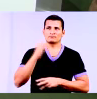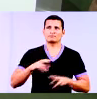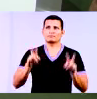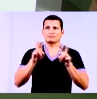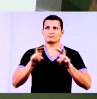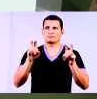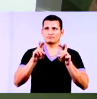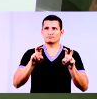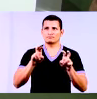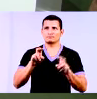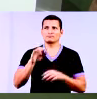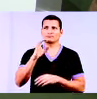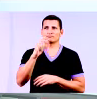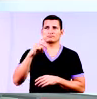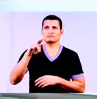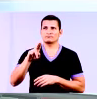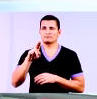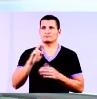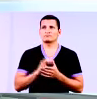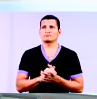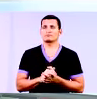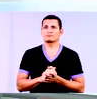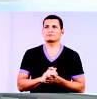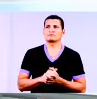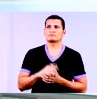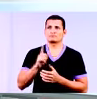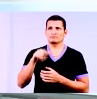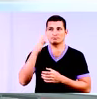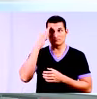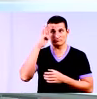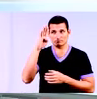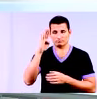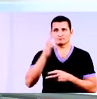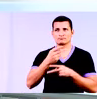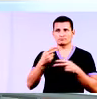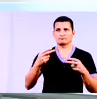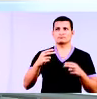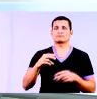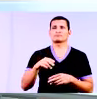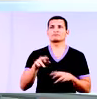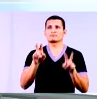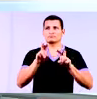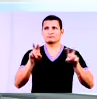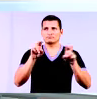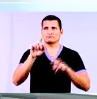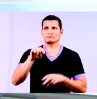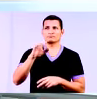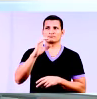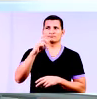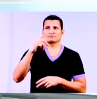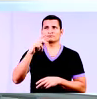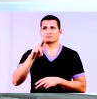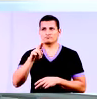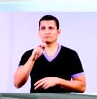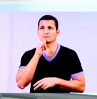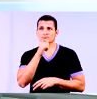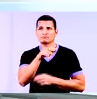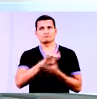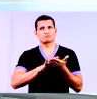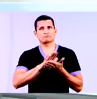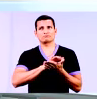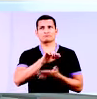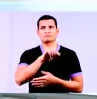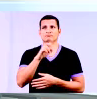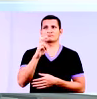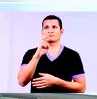terceiro? Em termos de hardware, ele é o principal componente do hardware, é o CPU, é o processador. Sem ele nada funciona. Então você tem